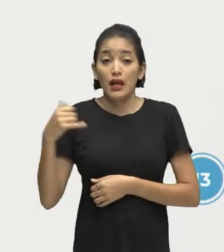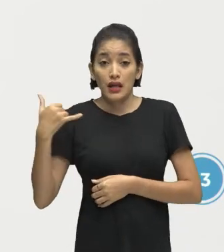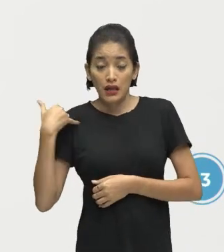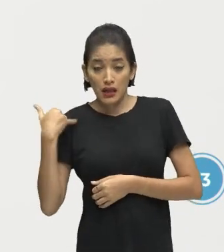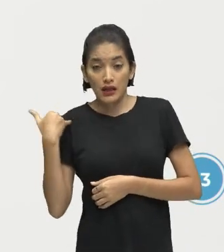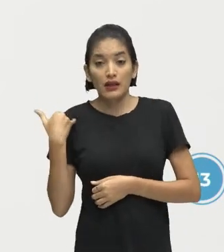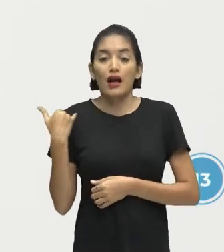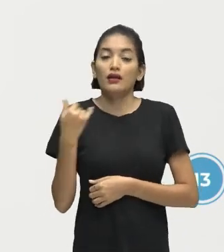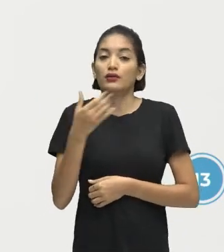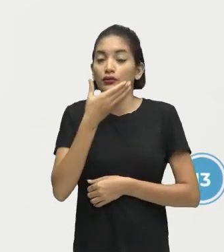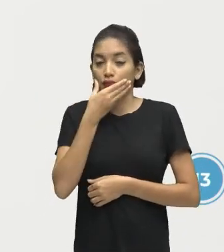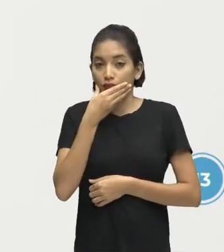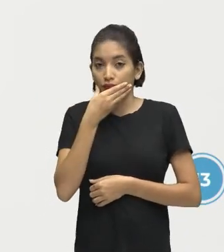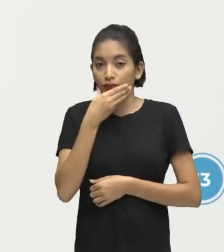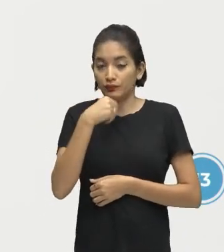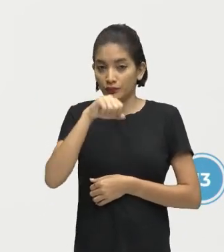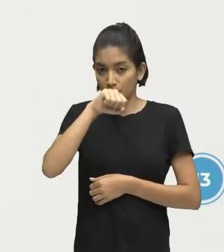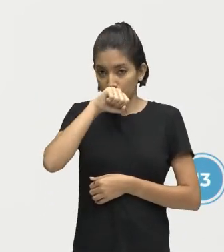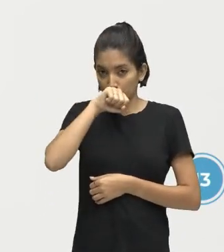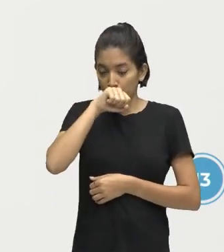pai,